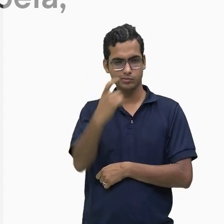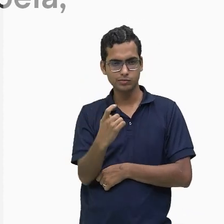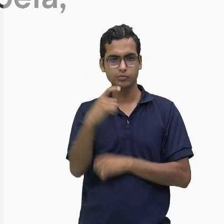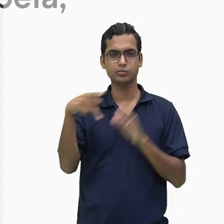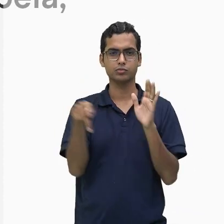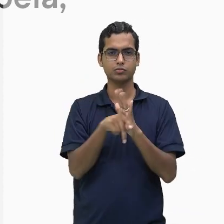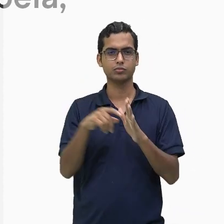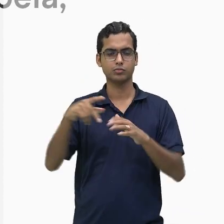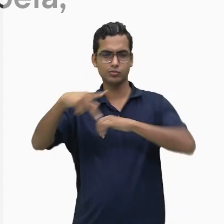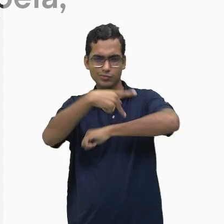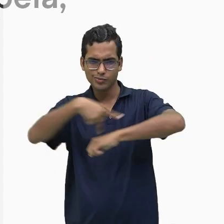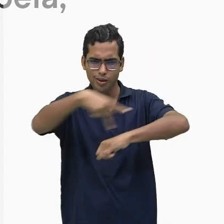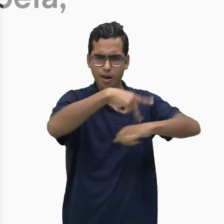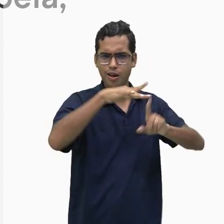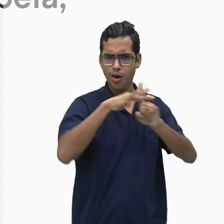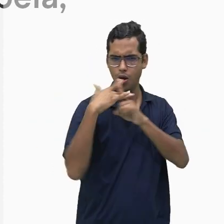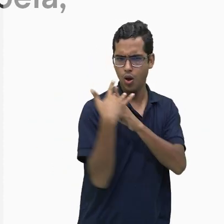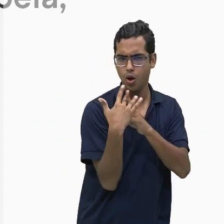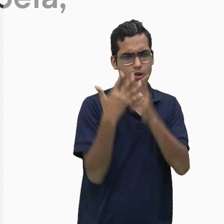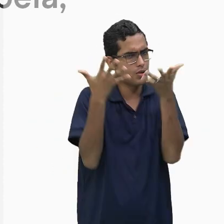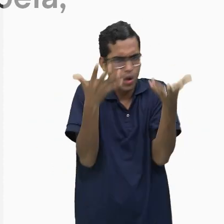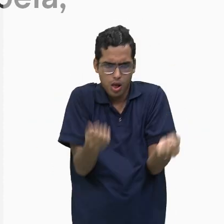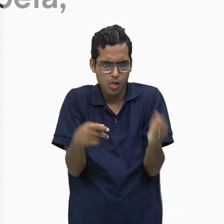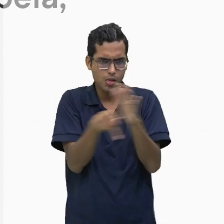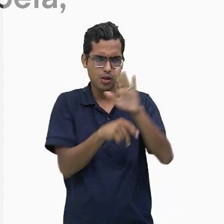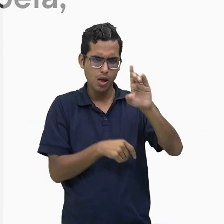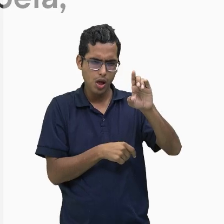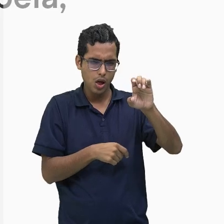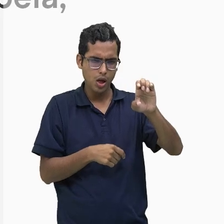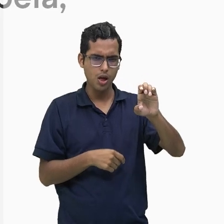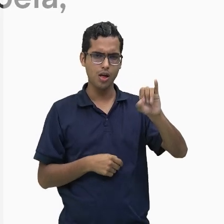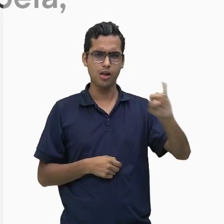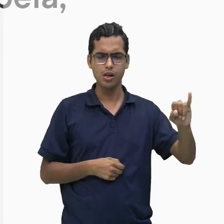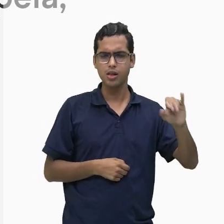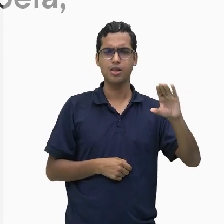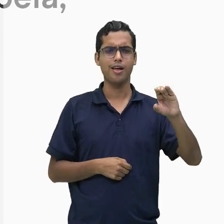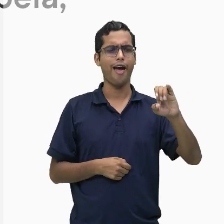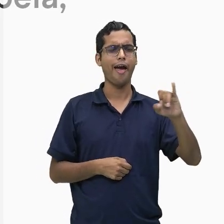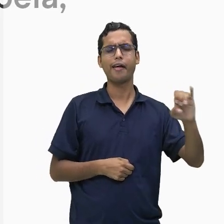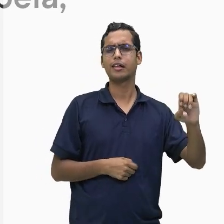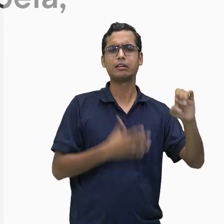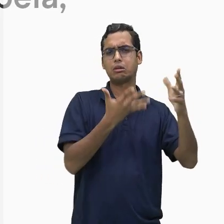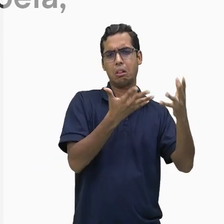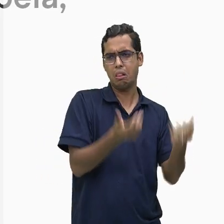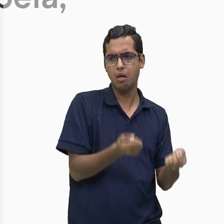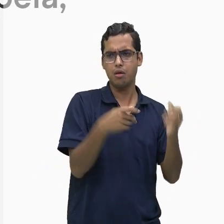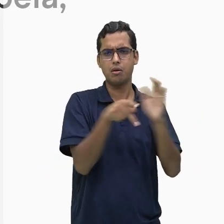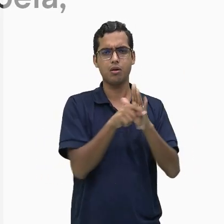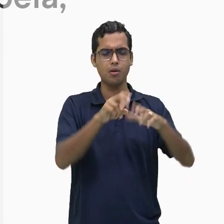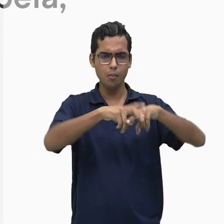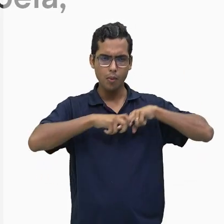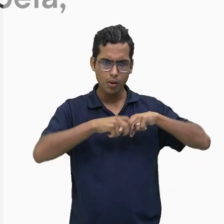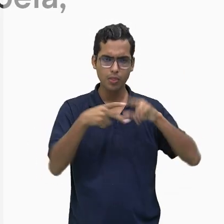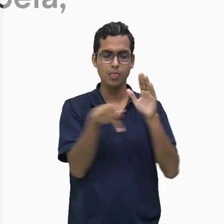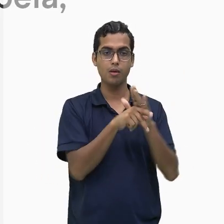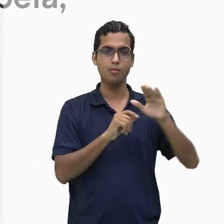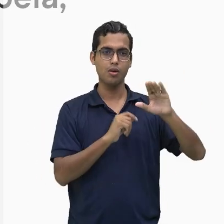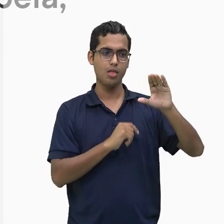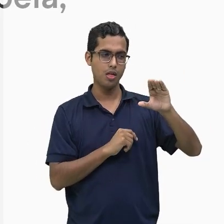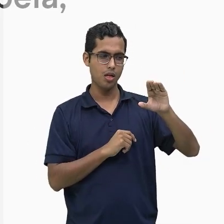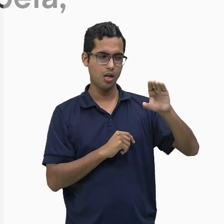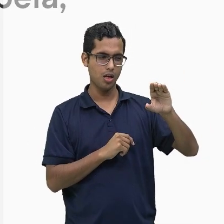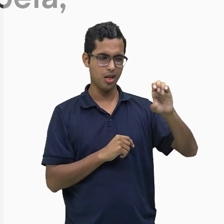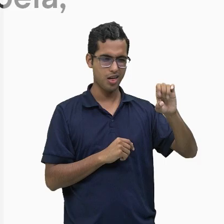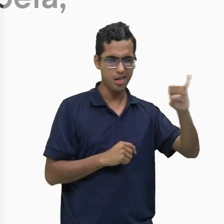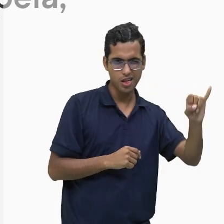soviéticas que não aderiram à SEI, gente, logo de início, né, falando realmente ali após a extinção da União Soviética,